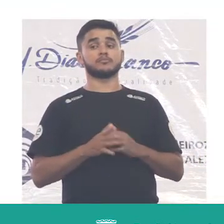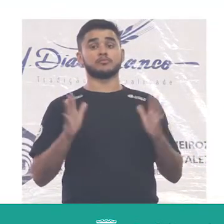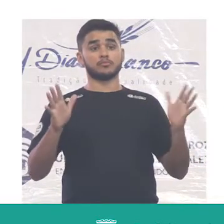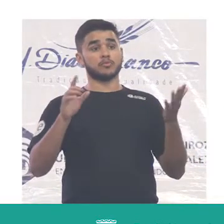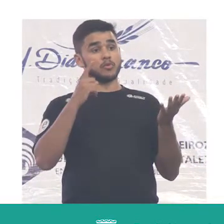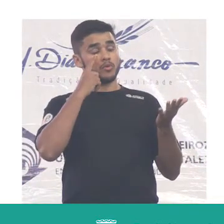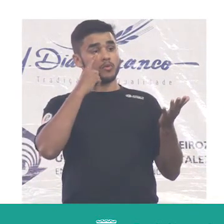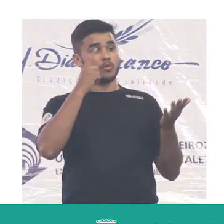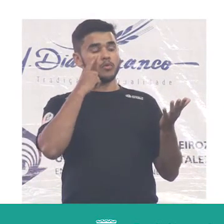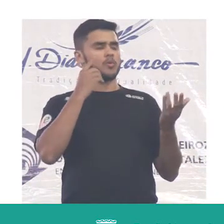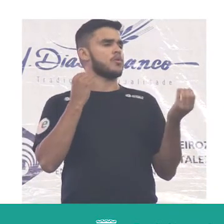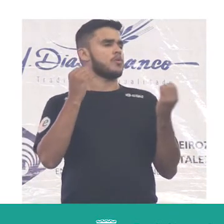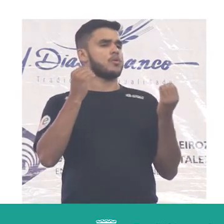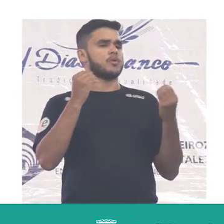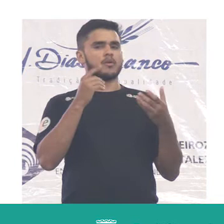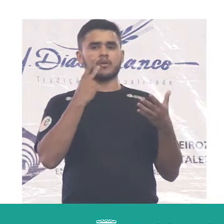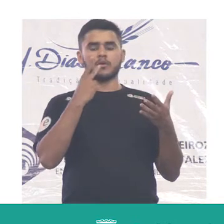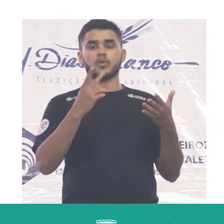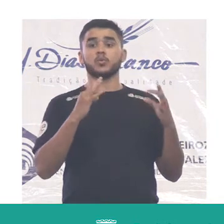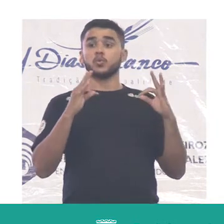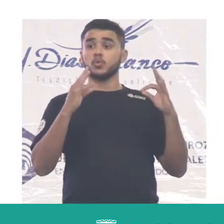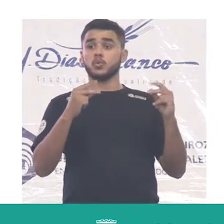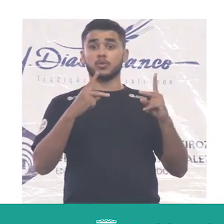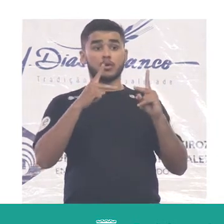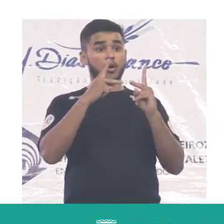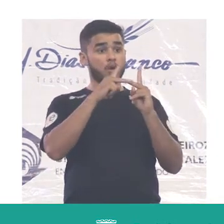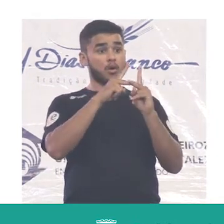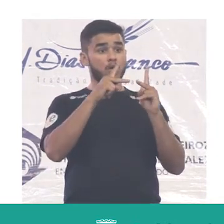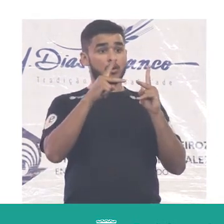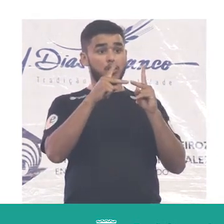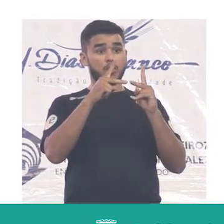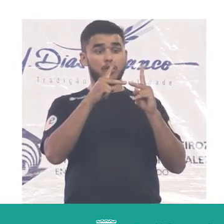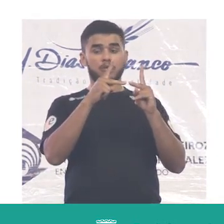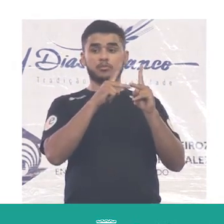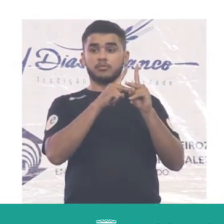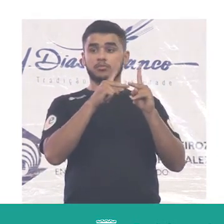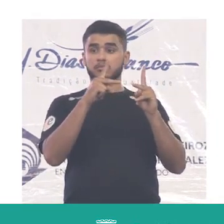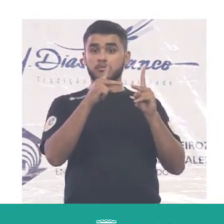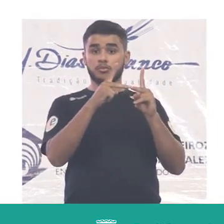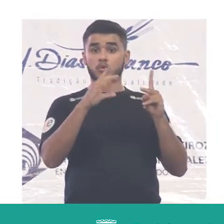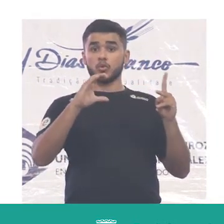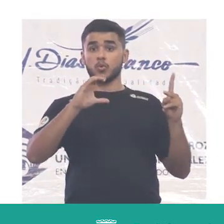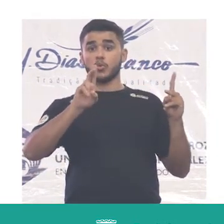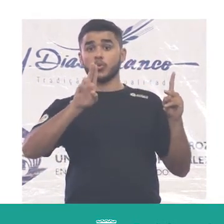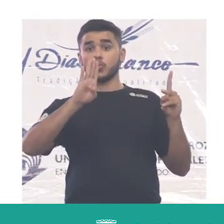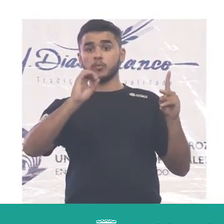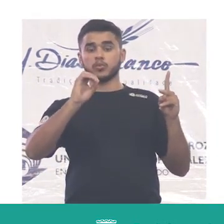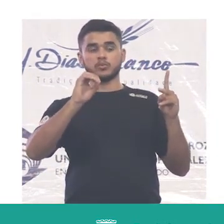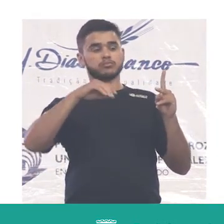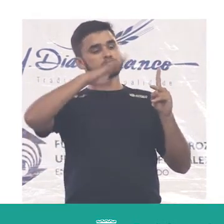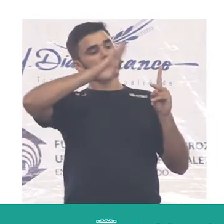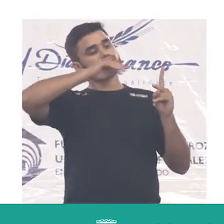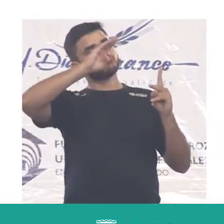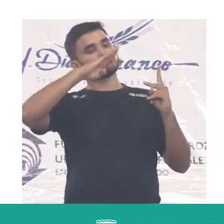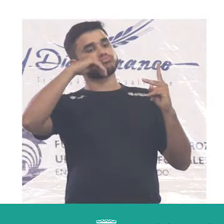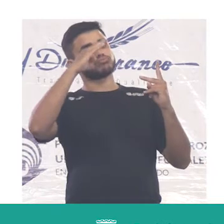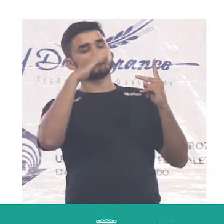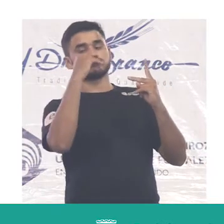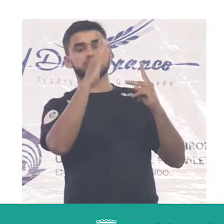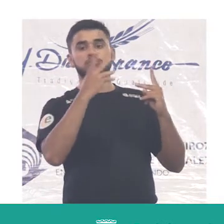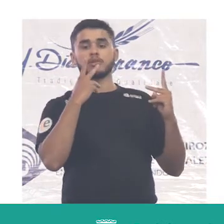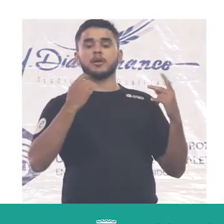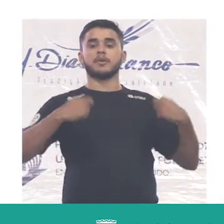Para pintar completamente o cubo representado aí abaixo, são necessários